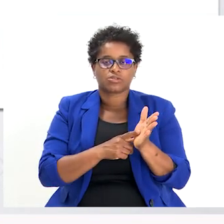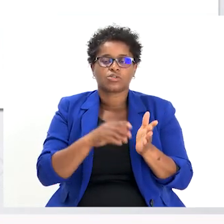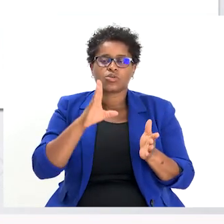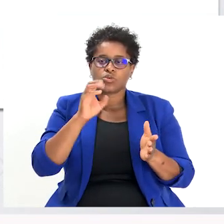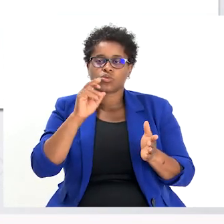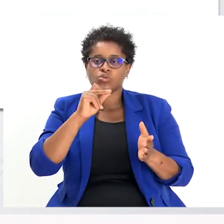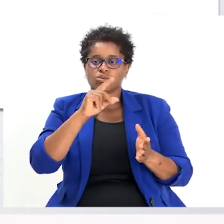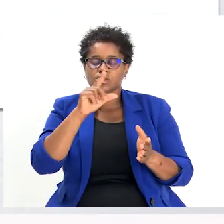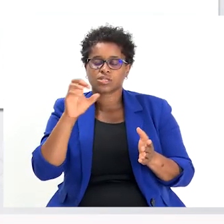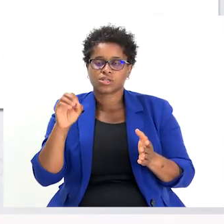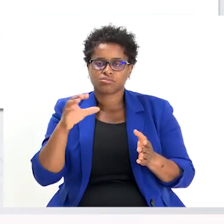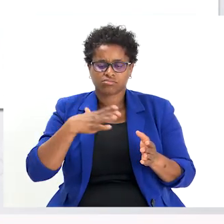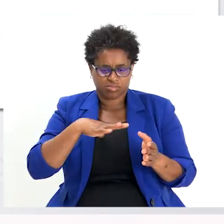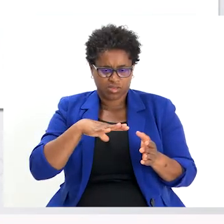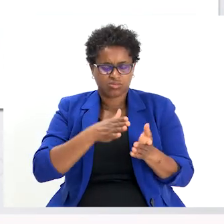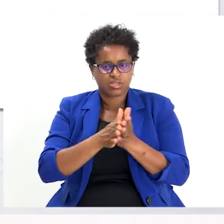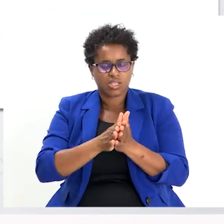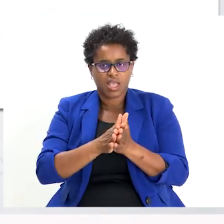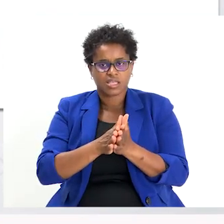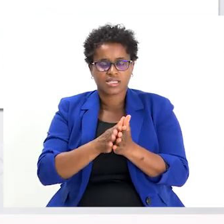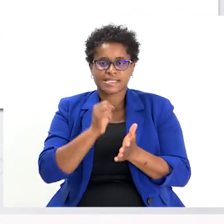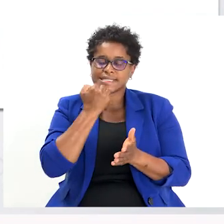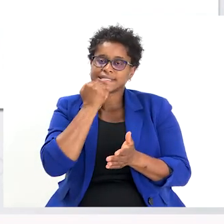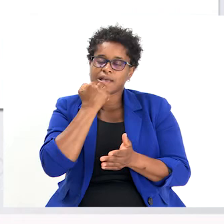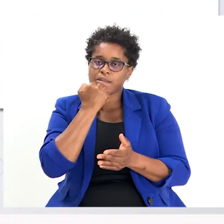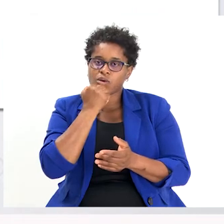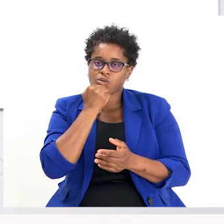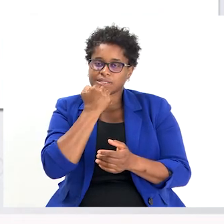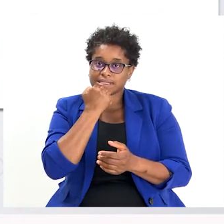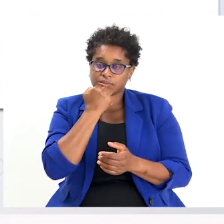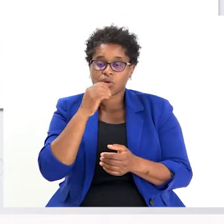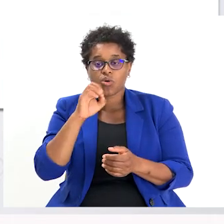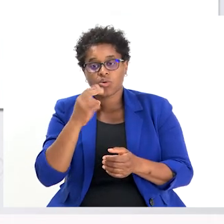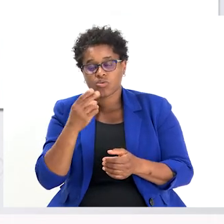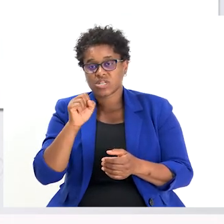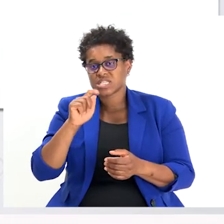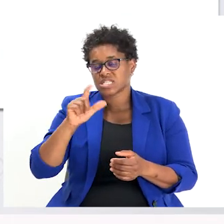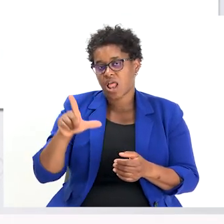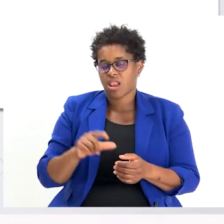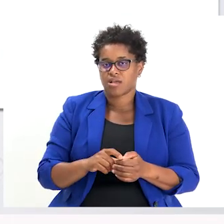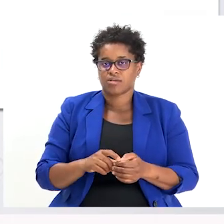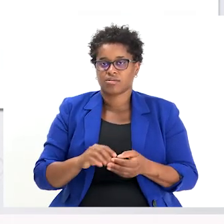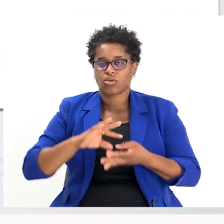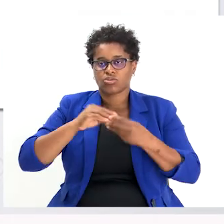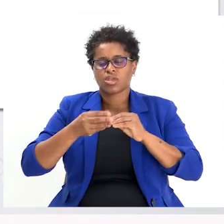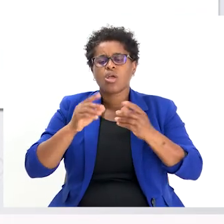preferiu usar sabonete em vez de gel. Qual é a característica que nós temos aqui?